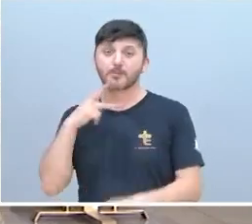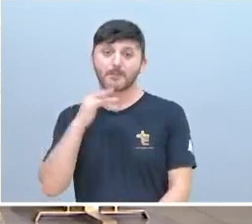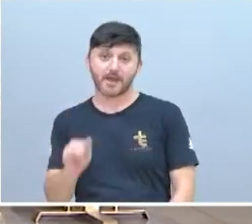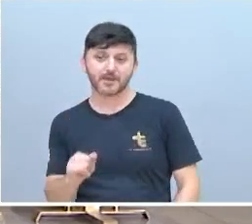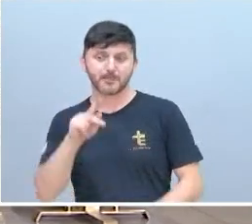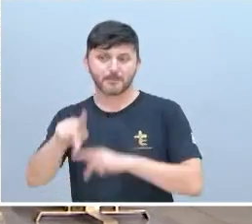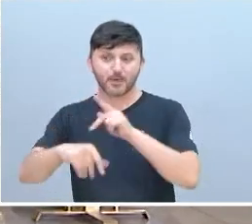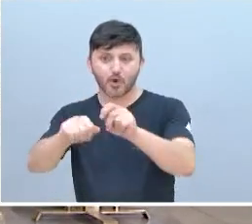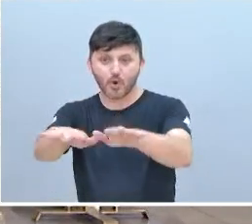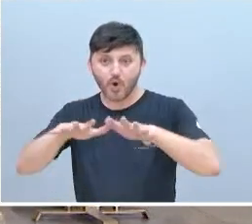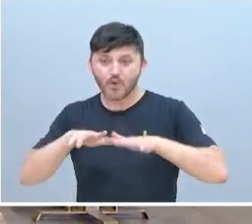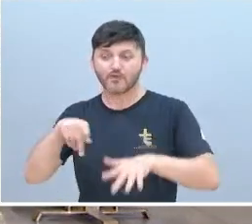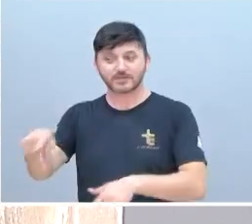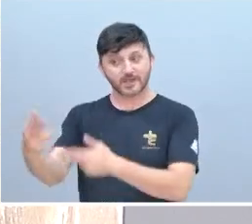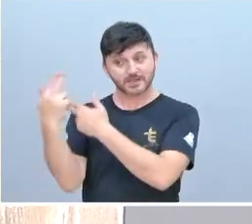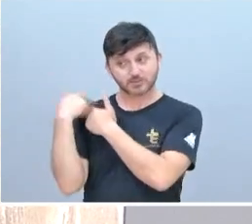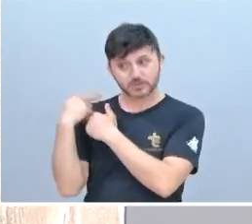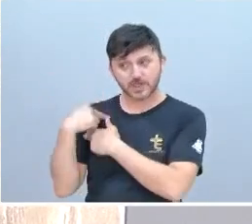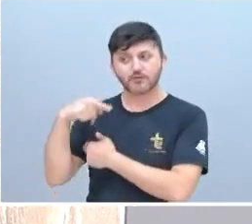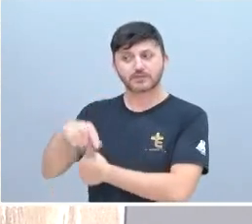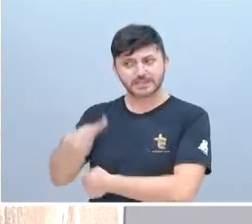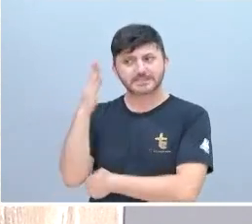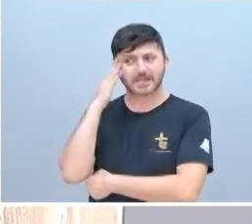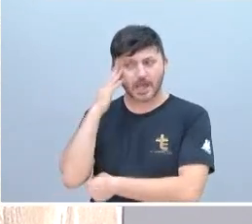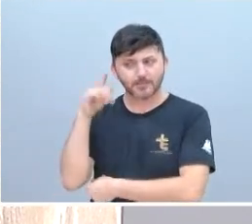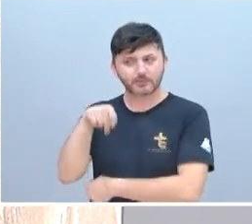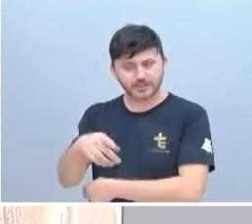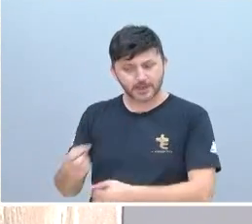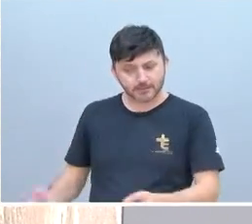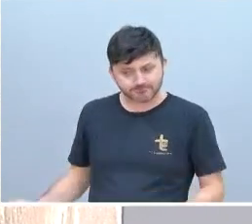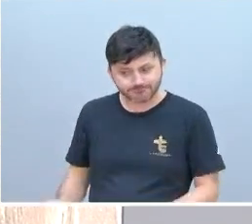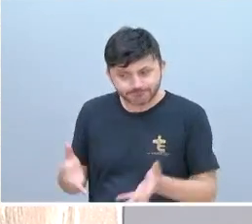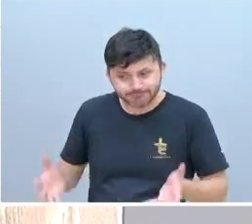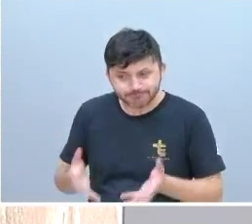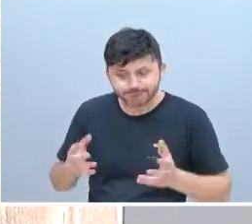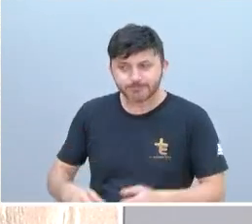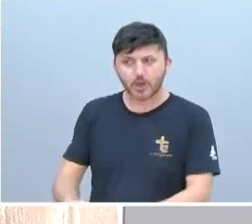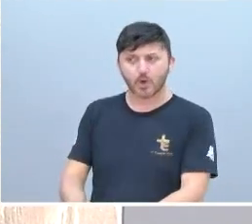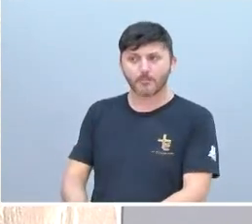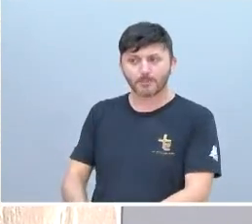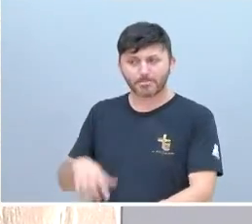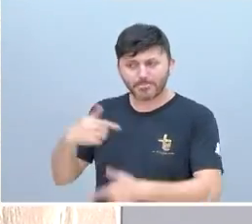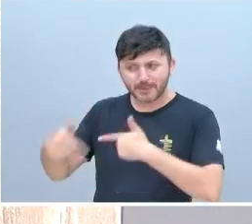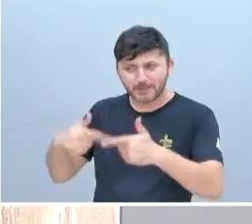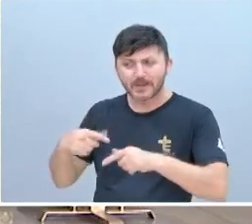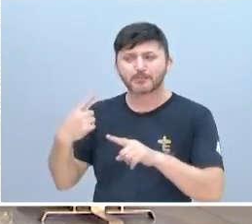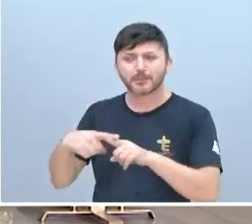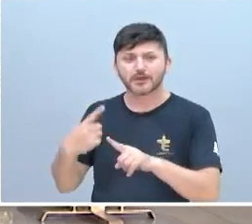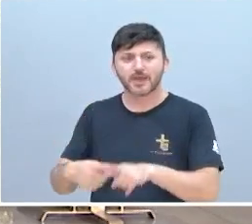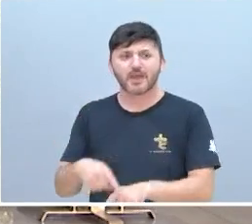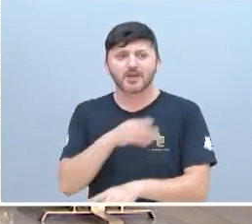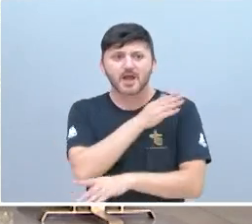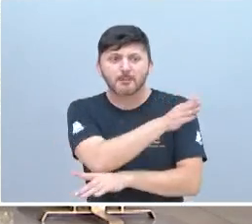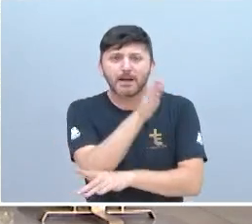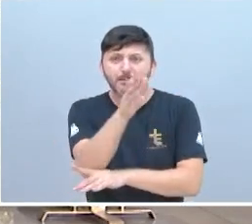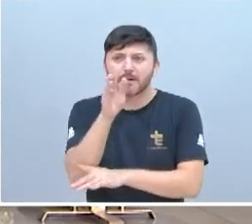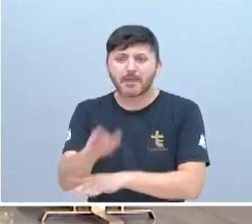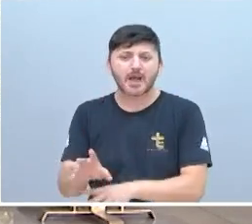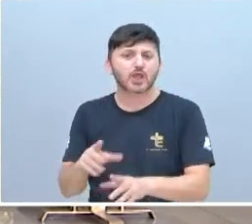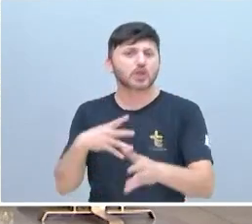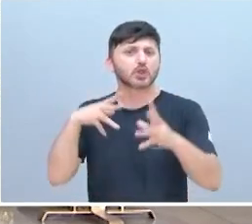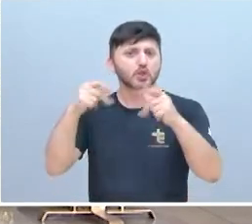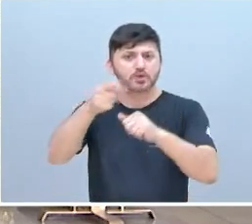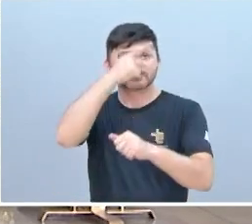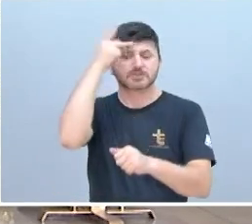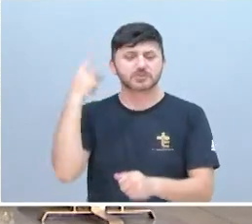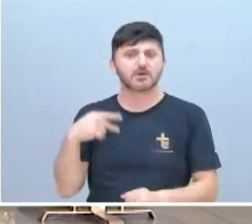multidão. Sabemos muito bem que o senhor não mede esforços para levar a palavra de Deus o mais longe possível para resgatar as ovelhas